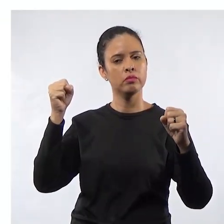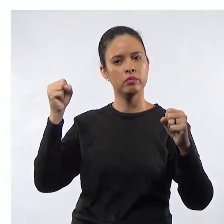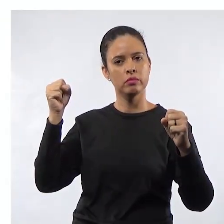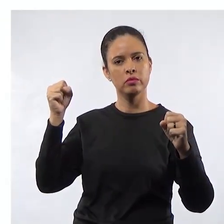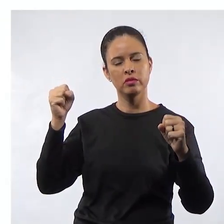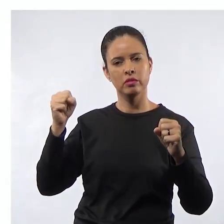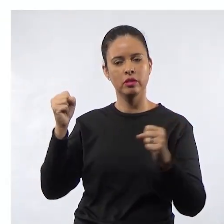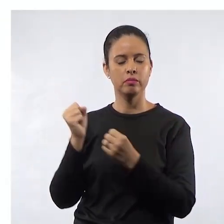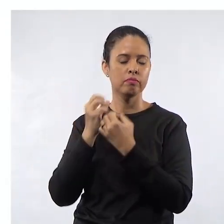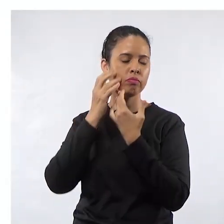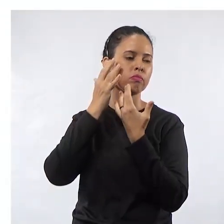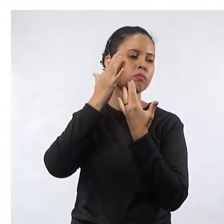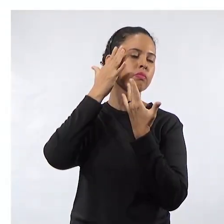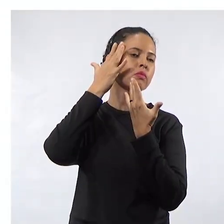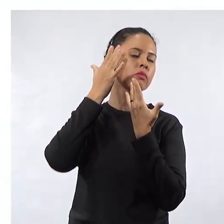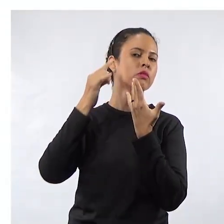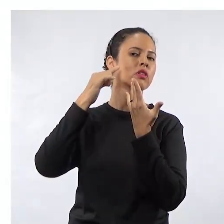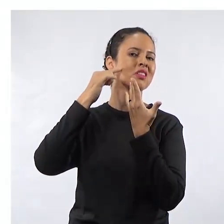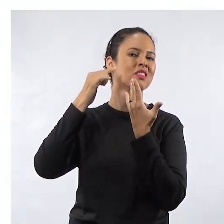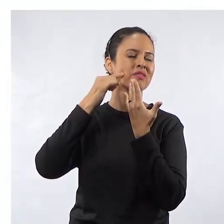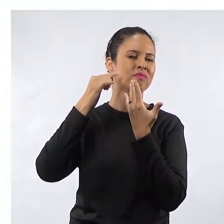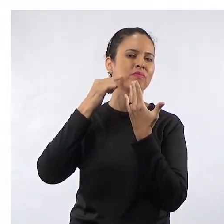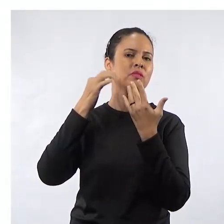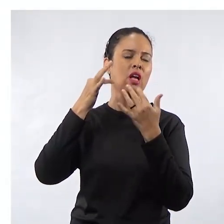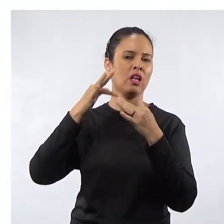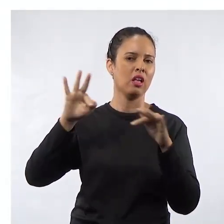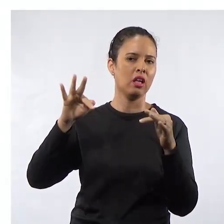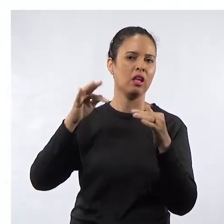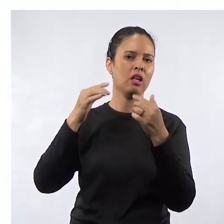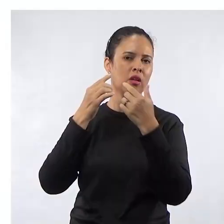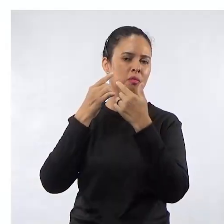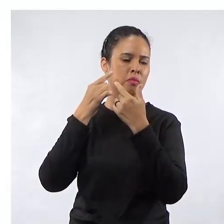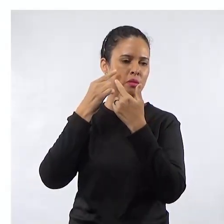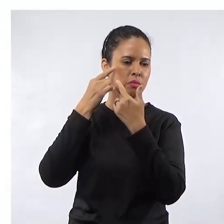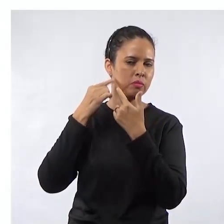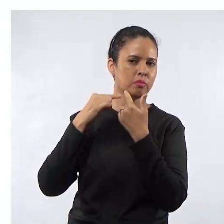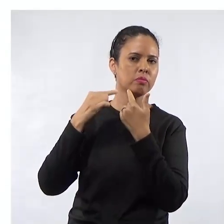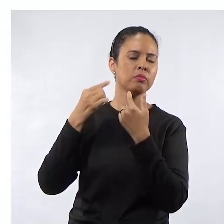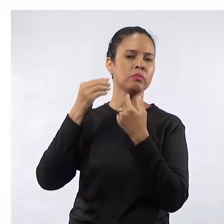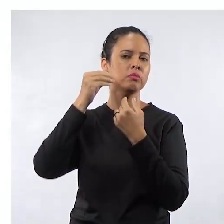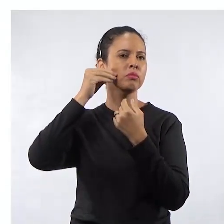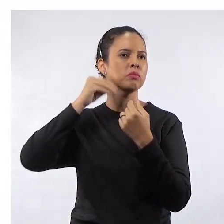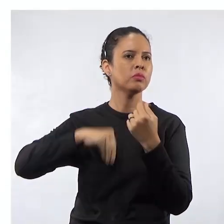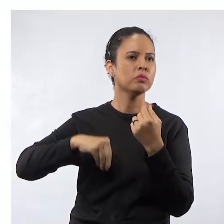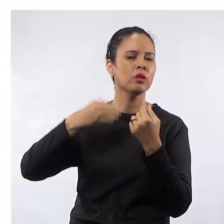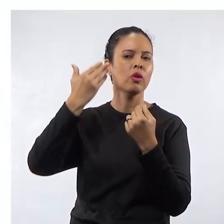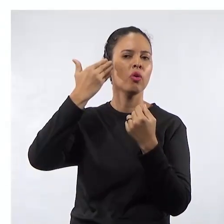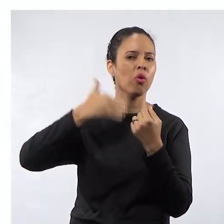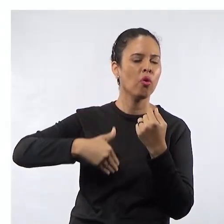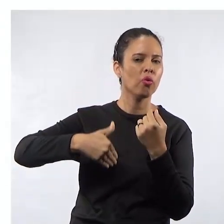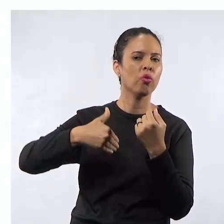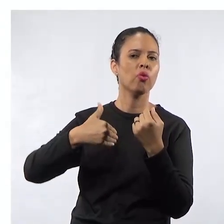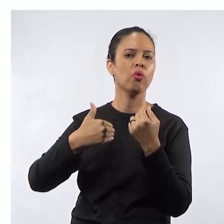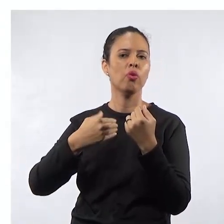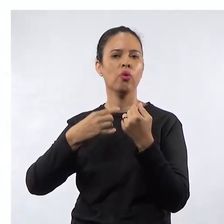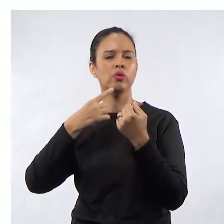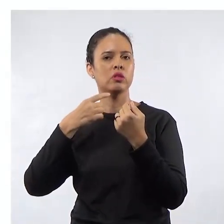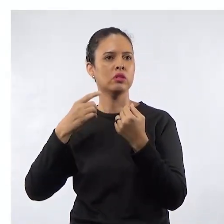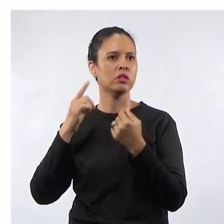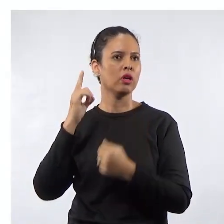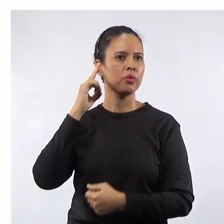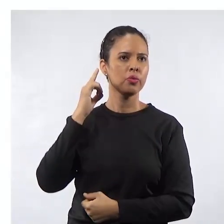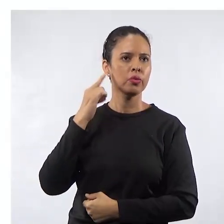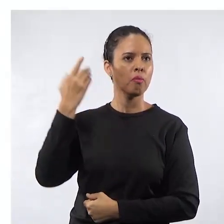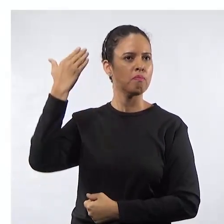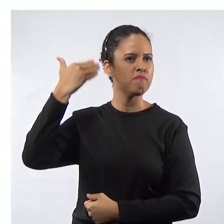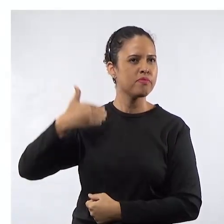E danifica o meu rosto, vem causar lesão na minha pele, caiu até cortou até, queimou minha